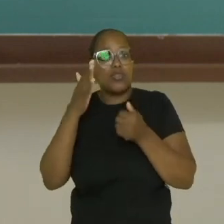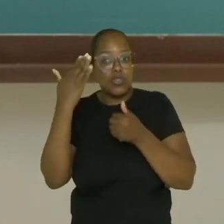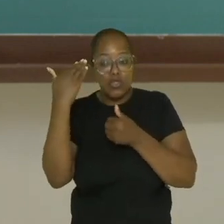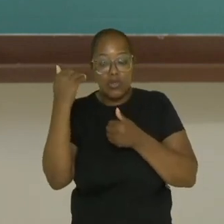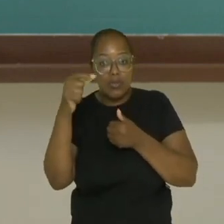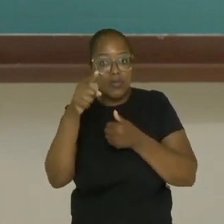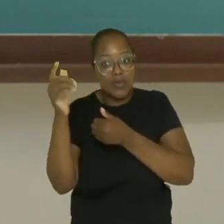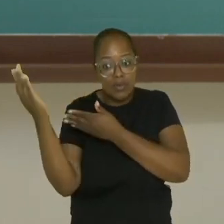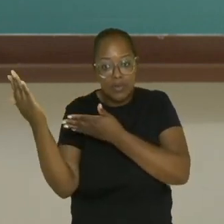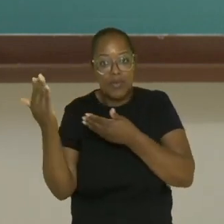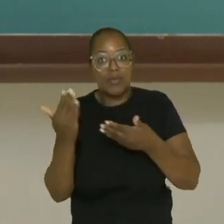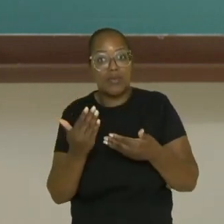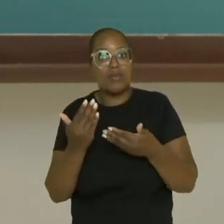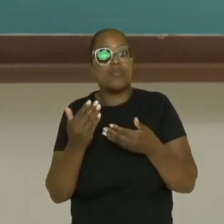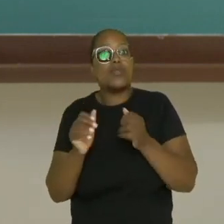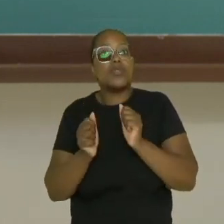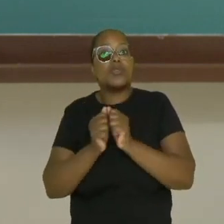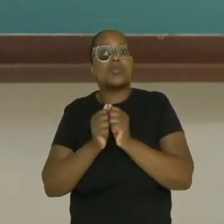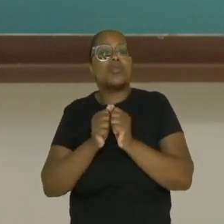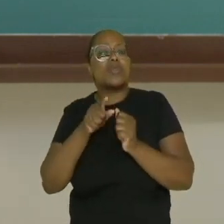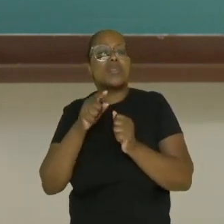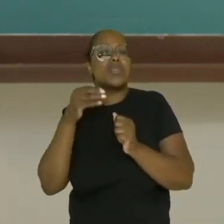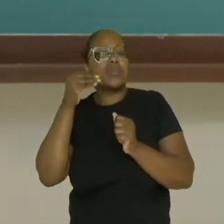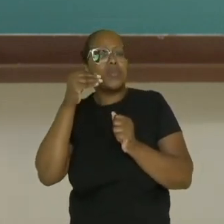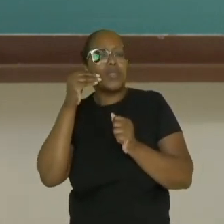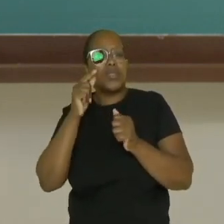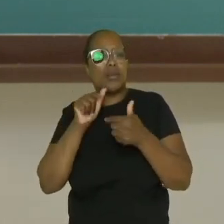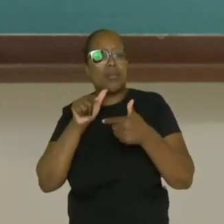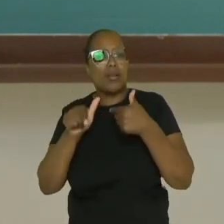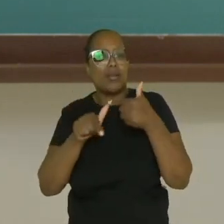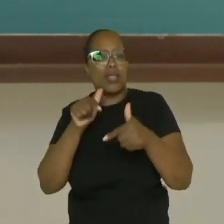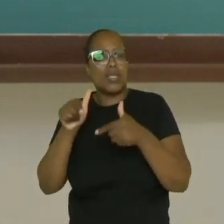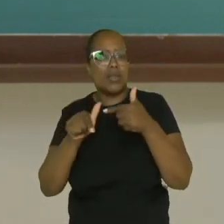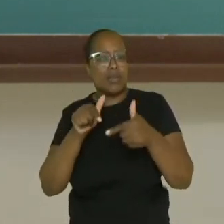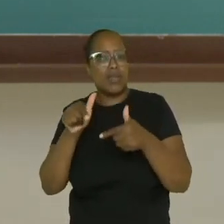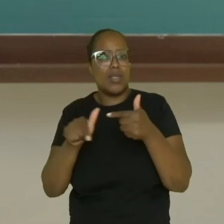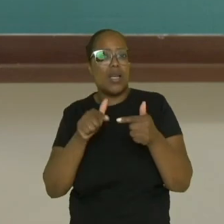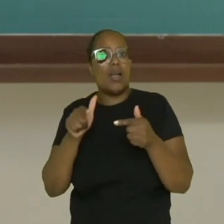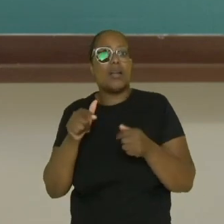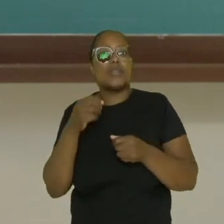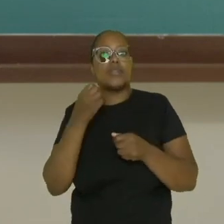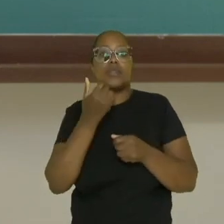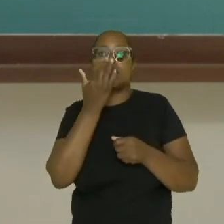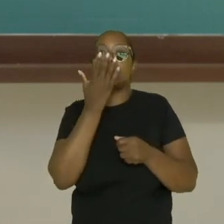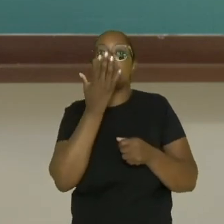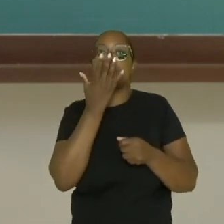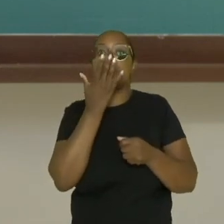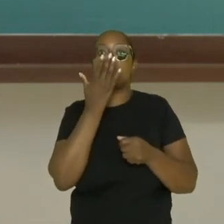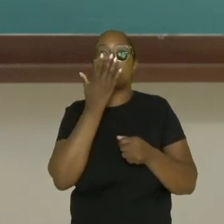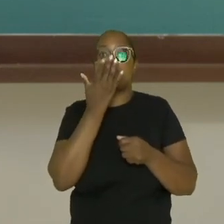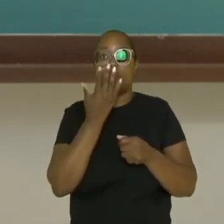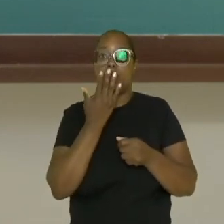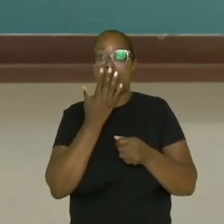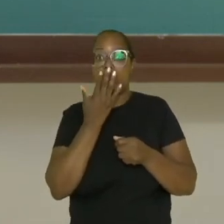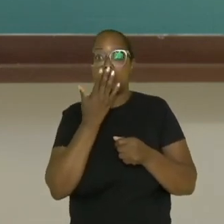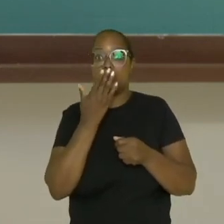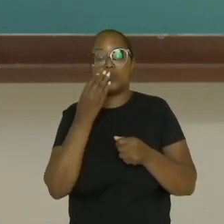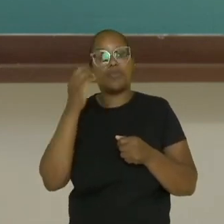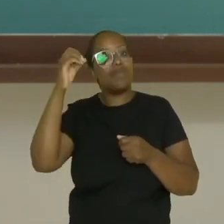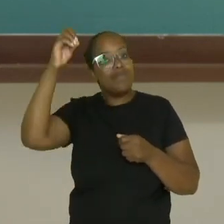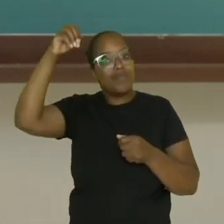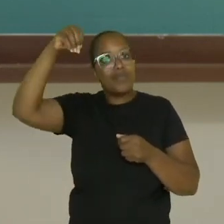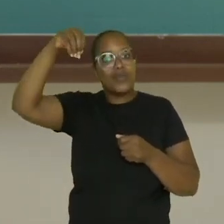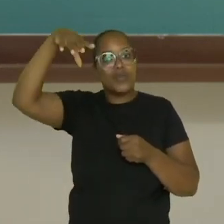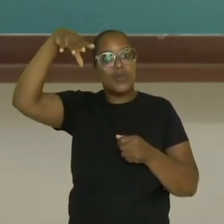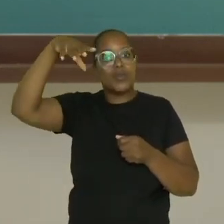a possibilidade de trabalhar com a cor luz, de trabalhar com